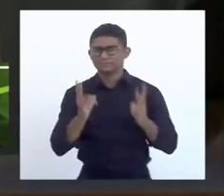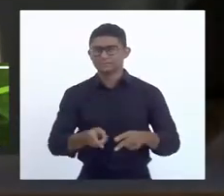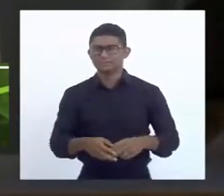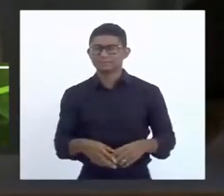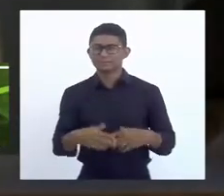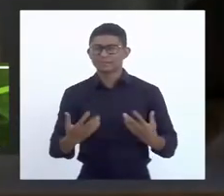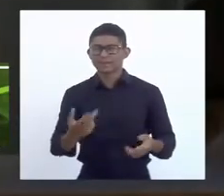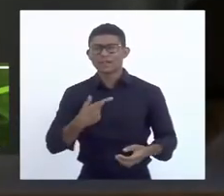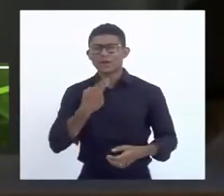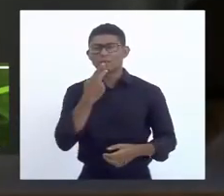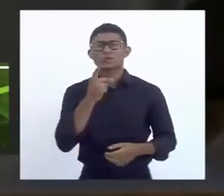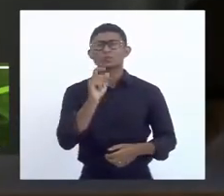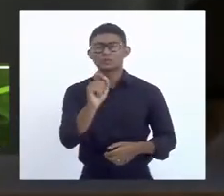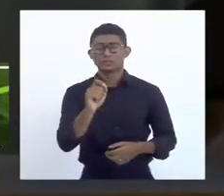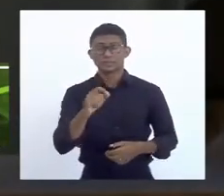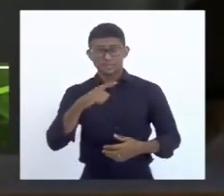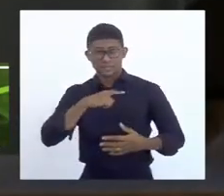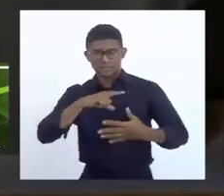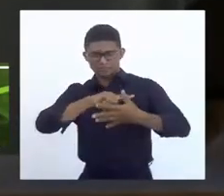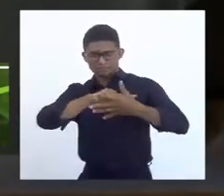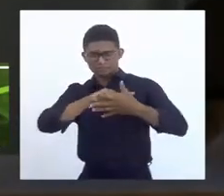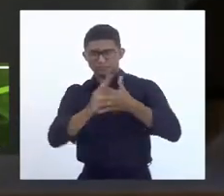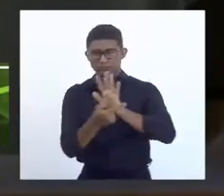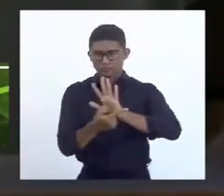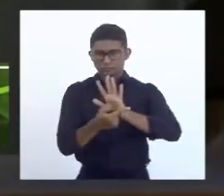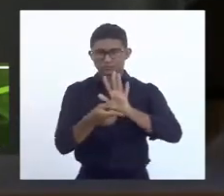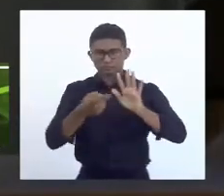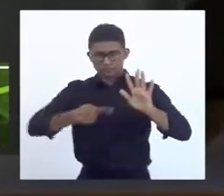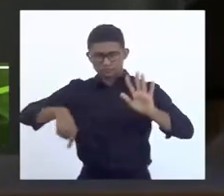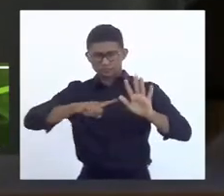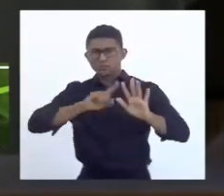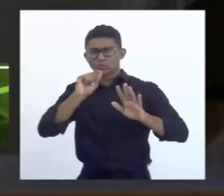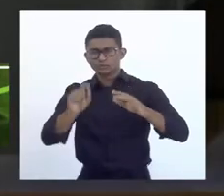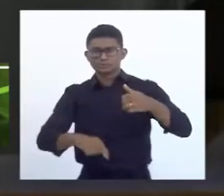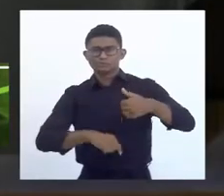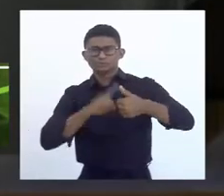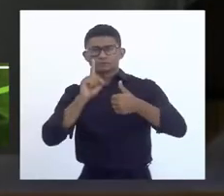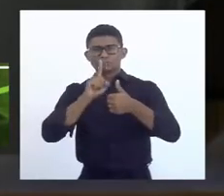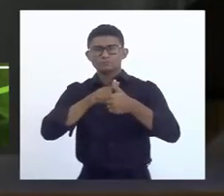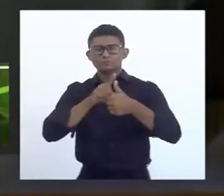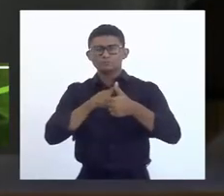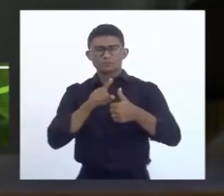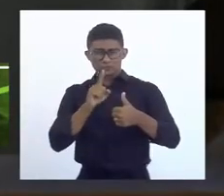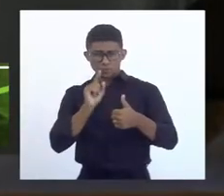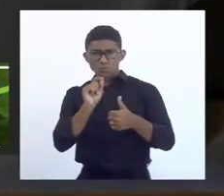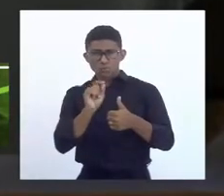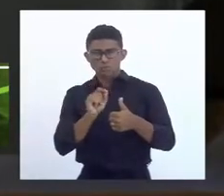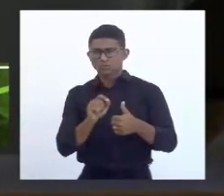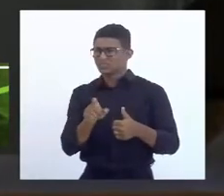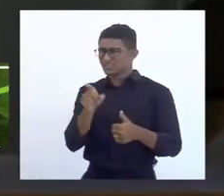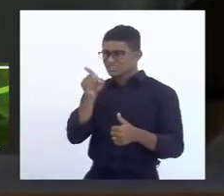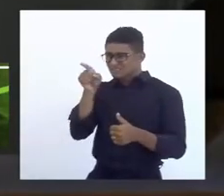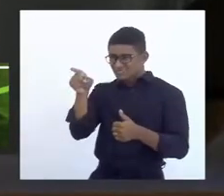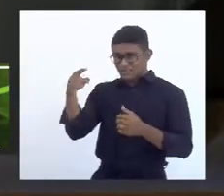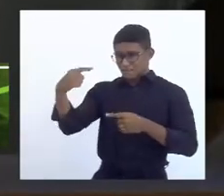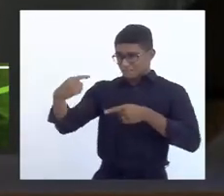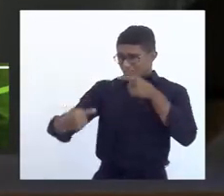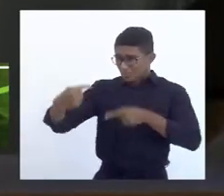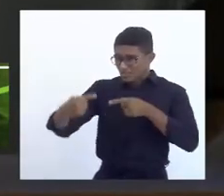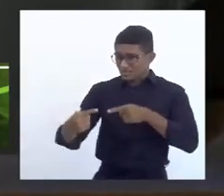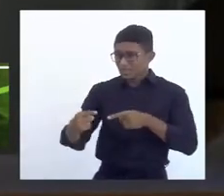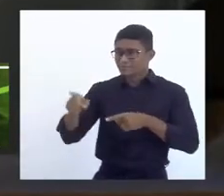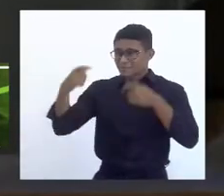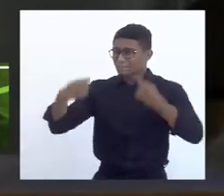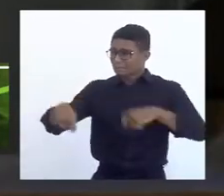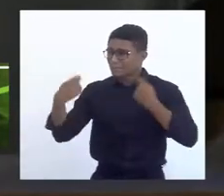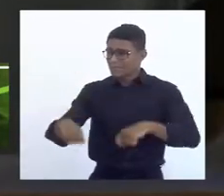são 5 estágios que a gente passa. A gente escuta, você está na vida pública, você tem que aguentar a pressão.